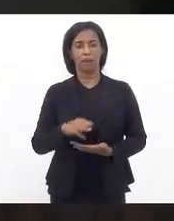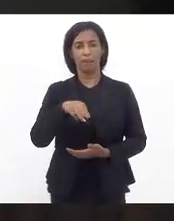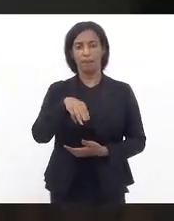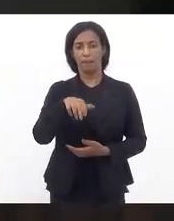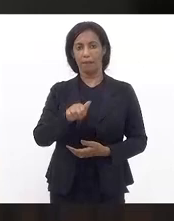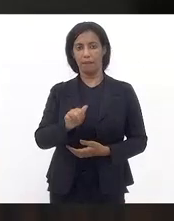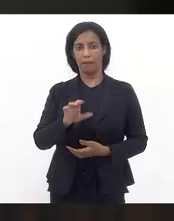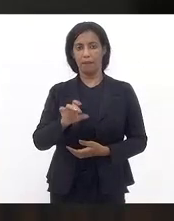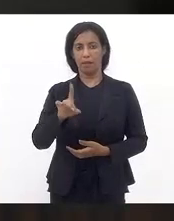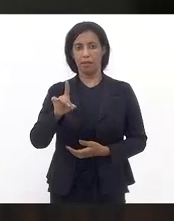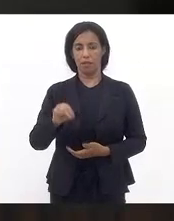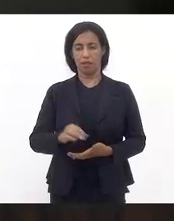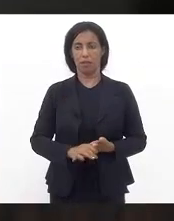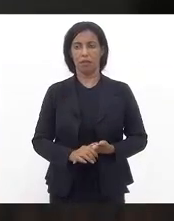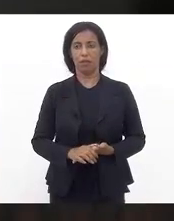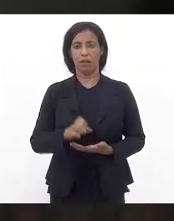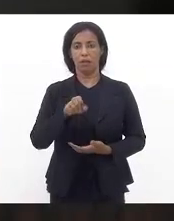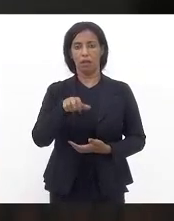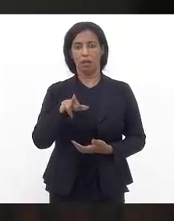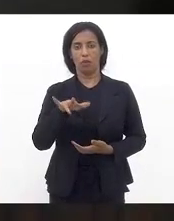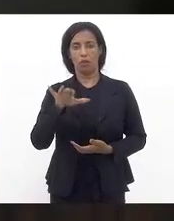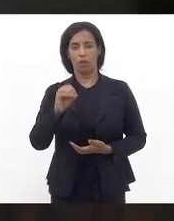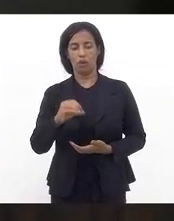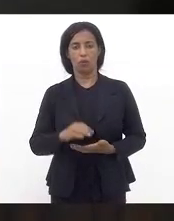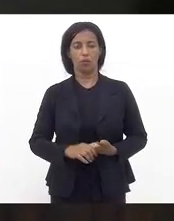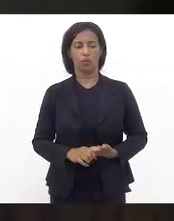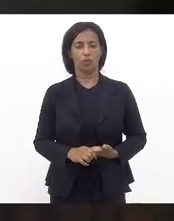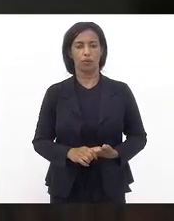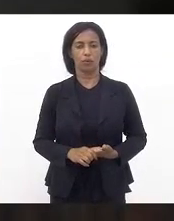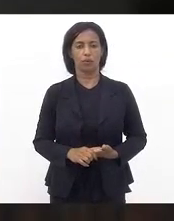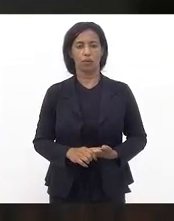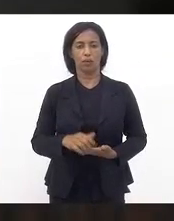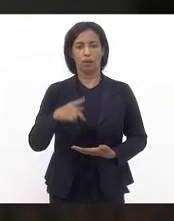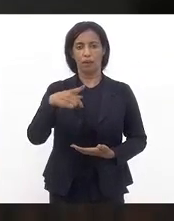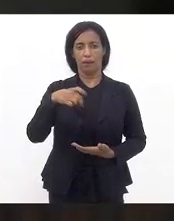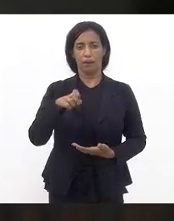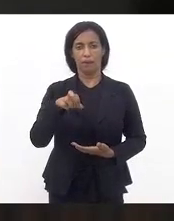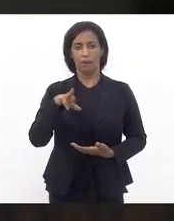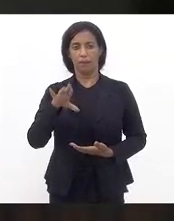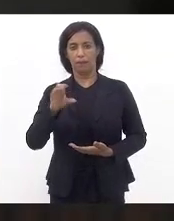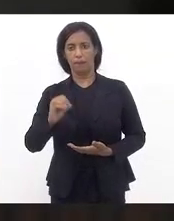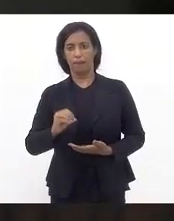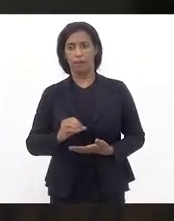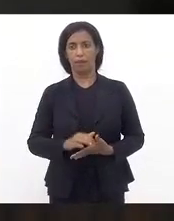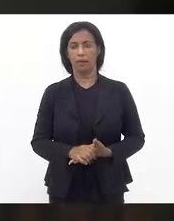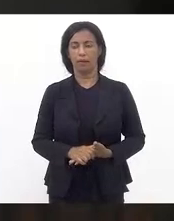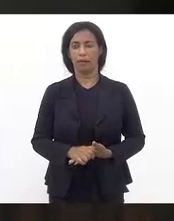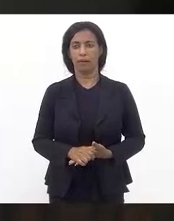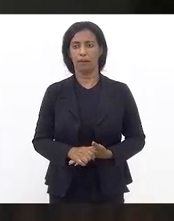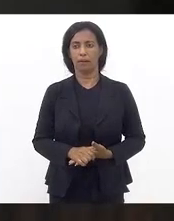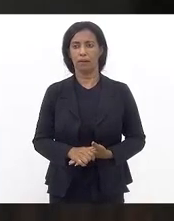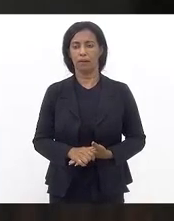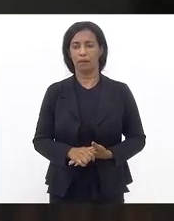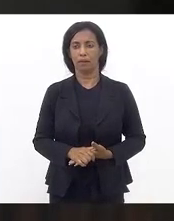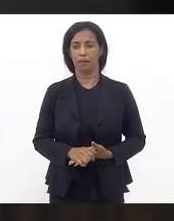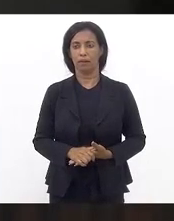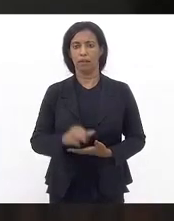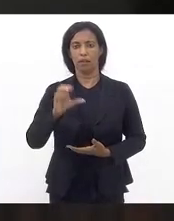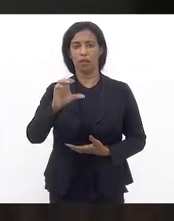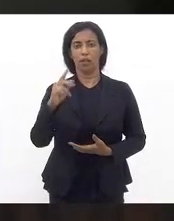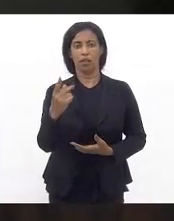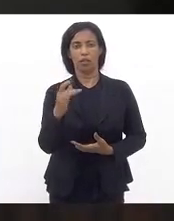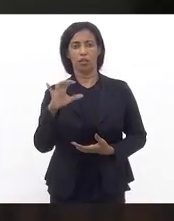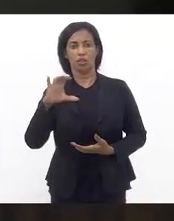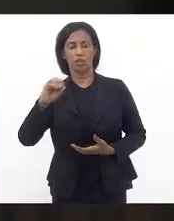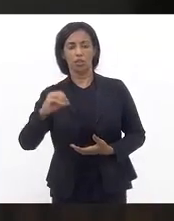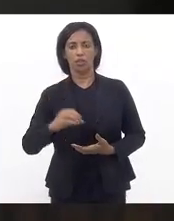casa Macedo Deputado Eurico Júnior deputado Pedro Ricardo Deputado Chico